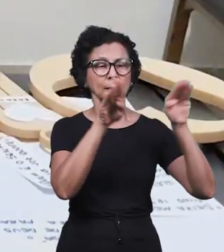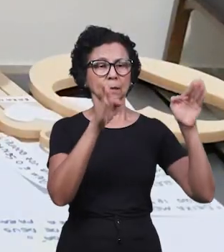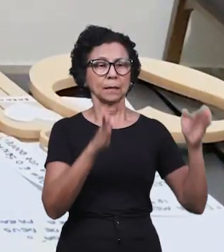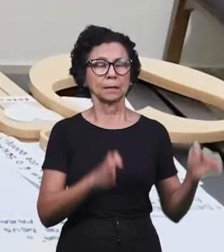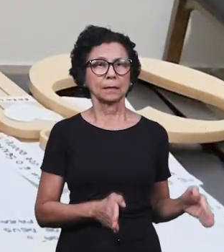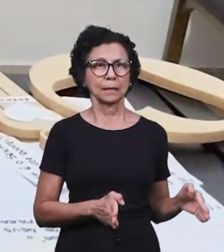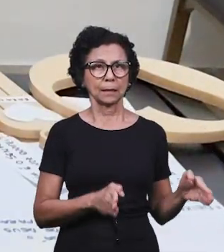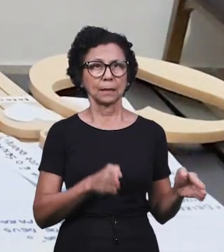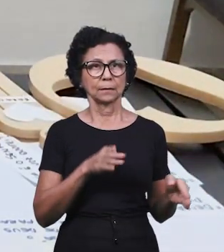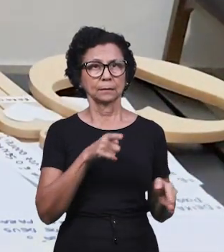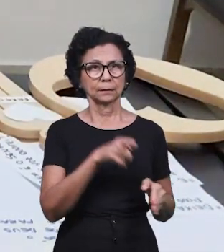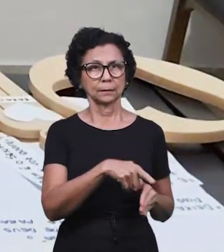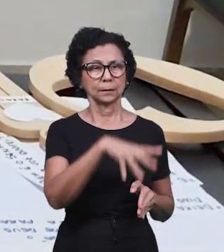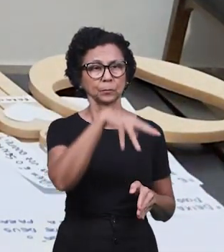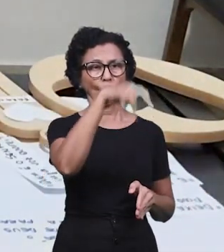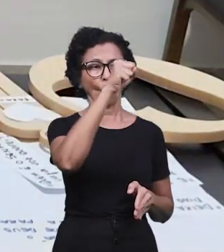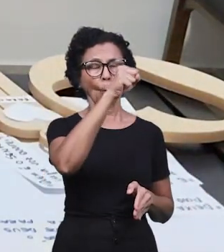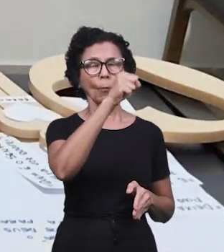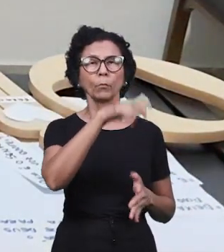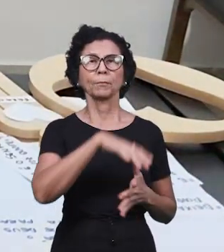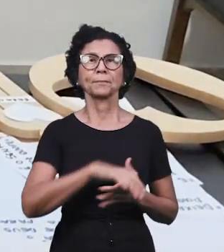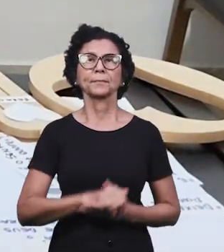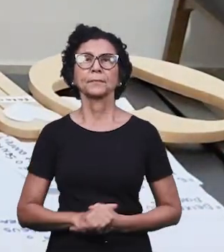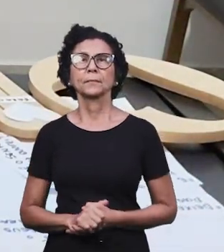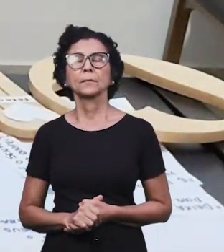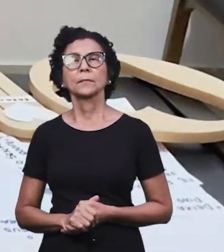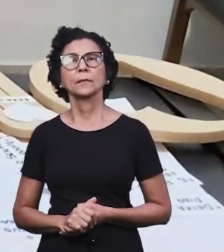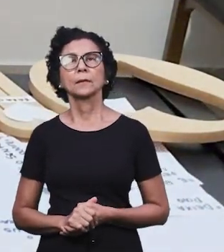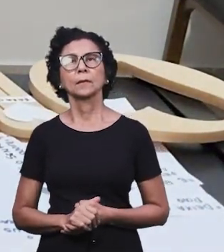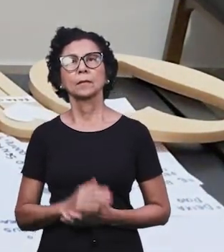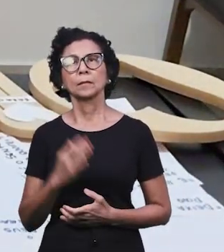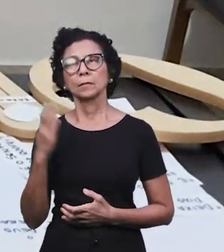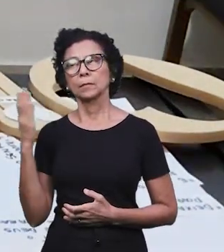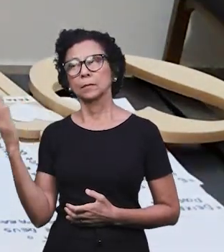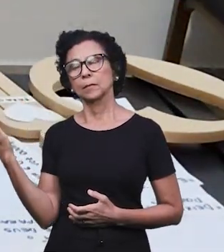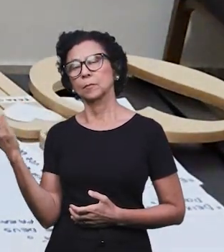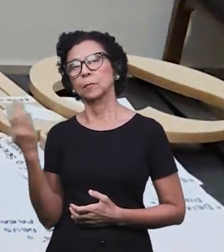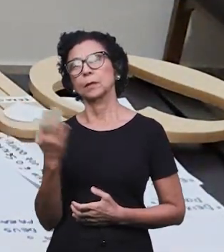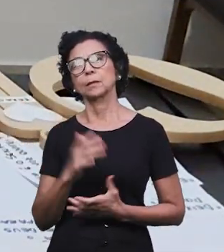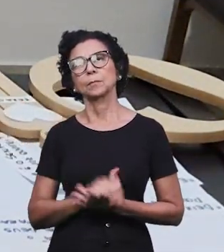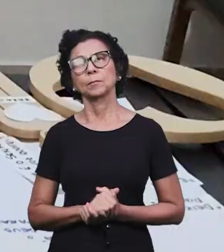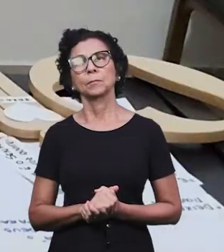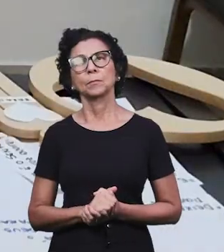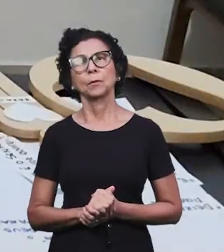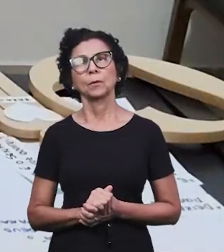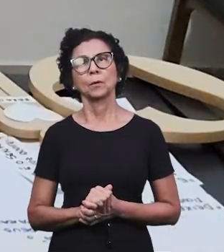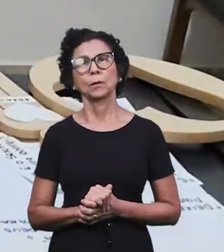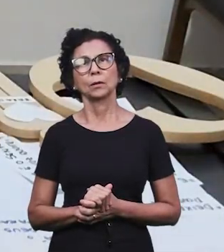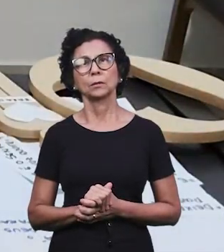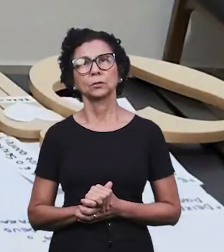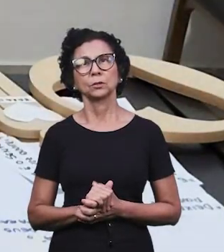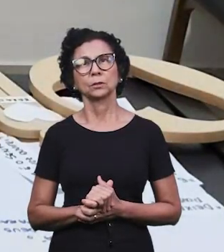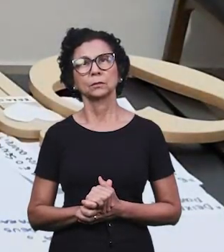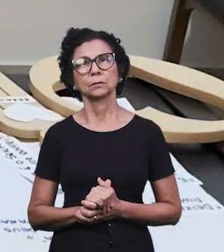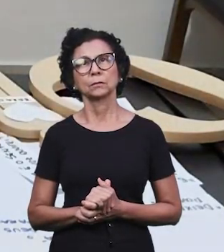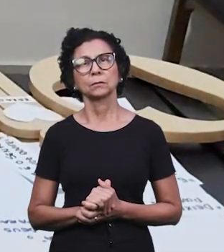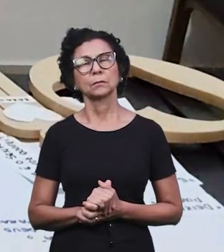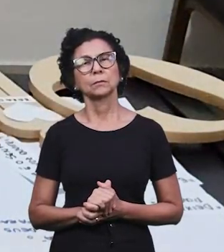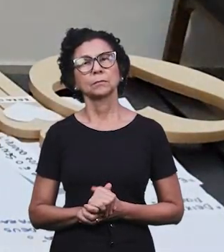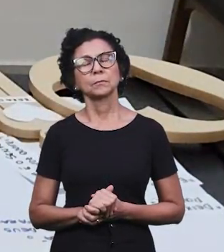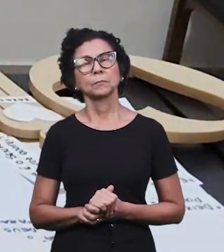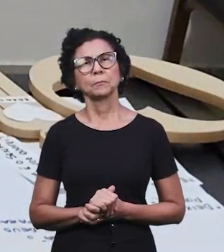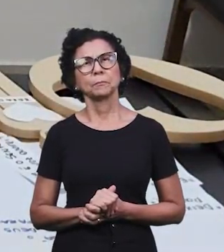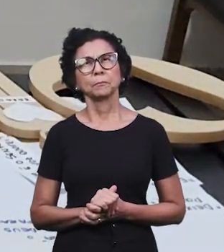para que as crianças entendam. Fiz aqui algumas plaquinhas também falando, Essa aula vai tratar das pragas,